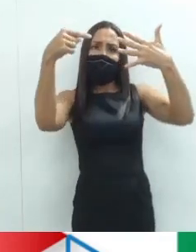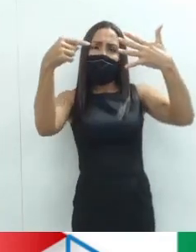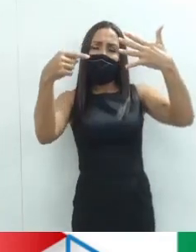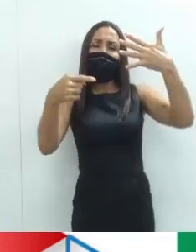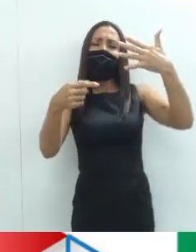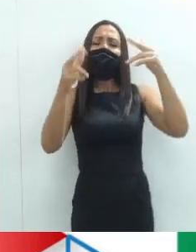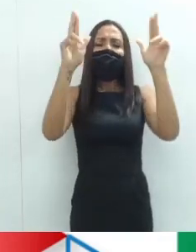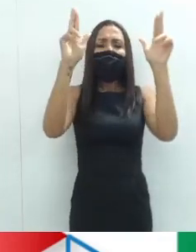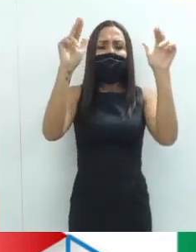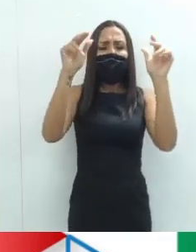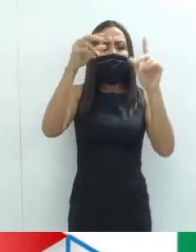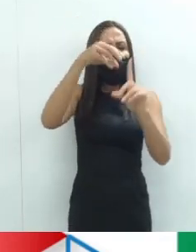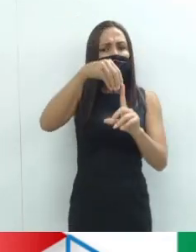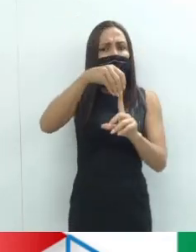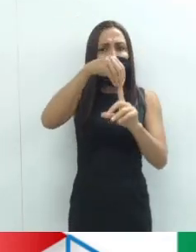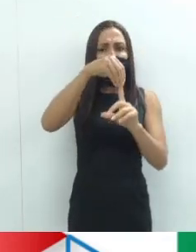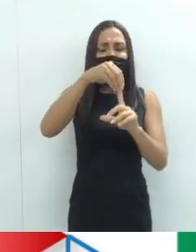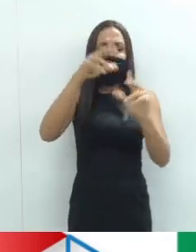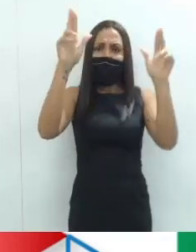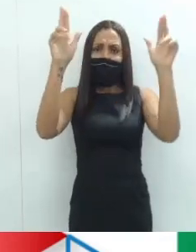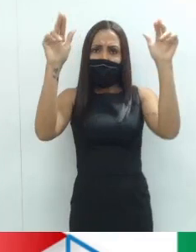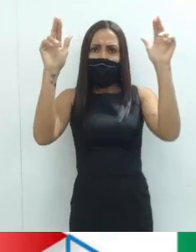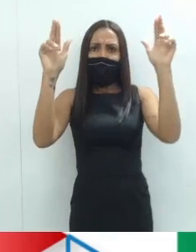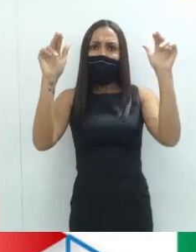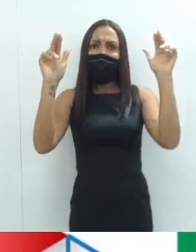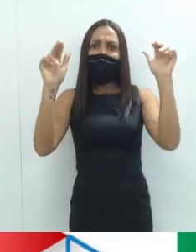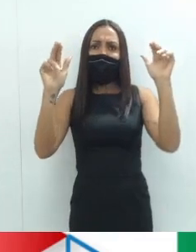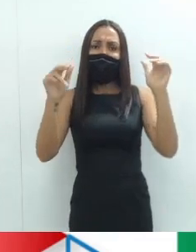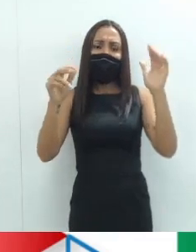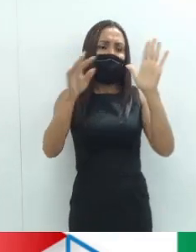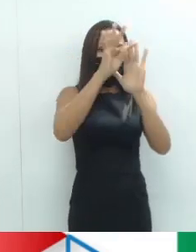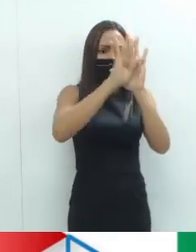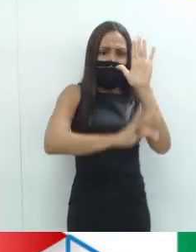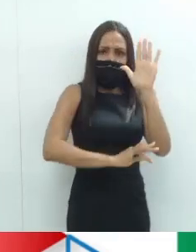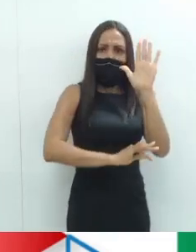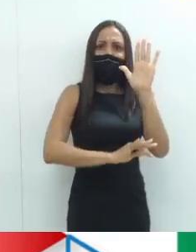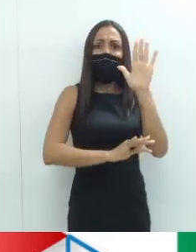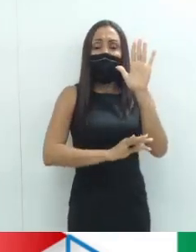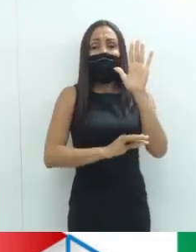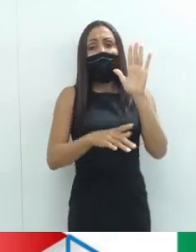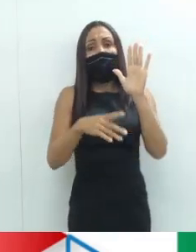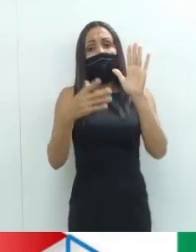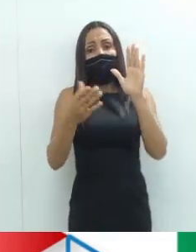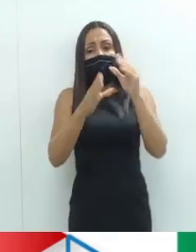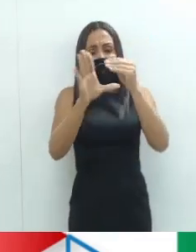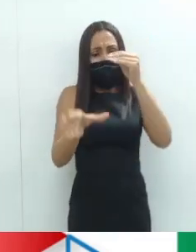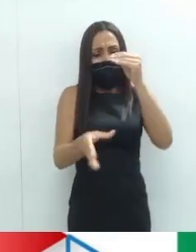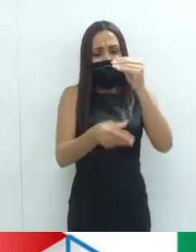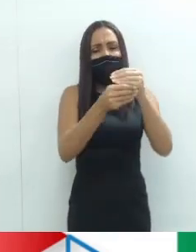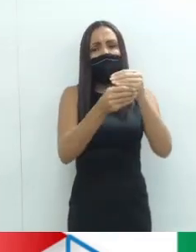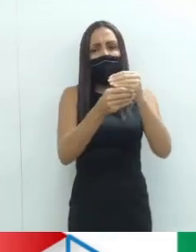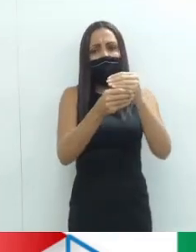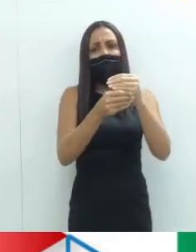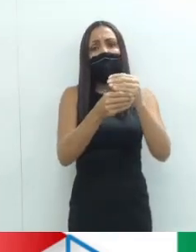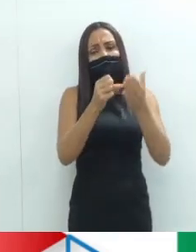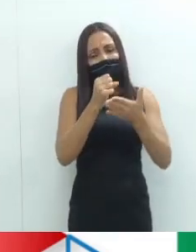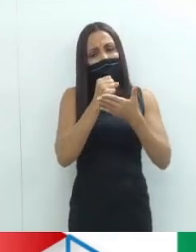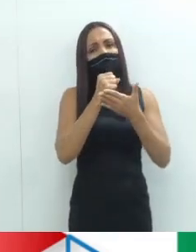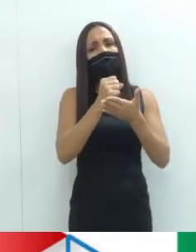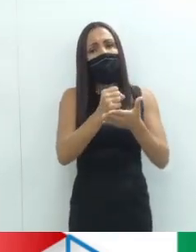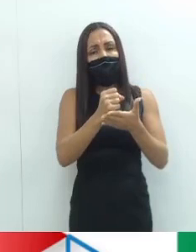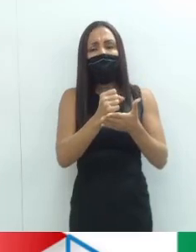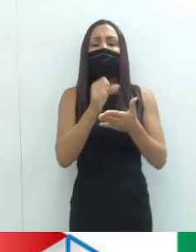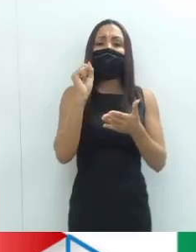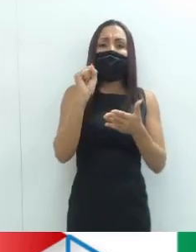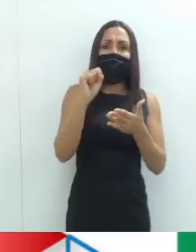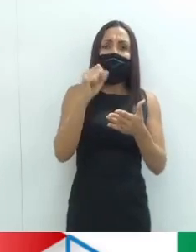temas e ou assuntos abordados pelo texto. Então a síntese é algo que ajuda bastante quando nós vamos, por